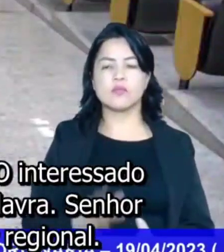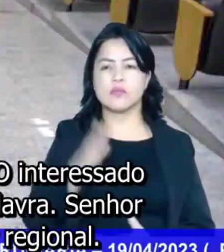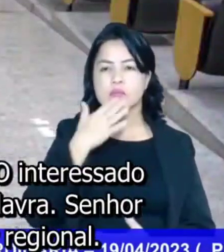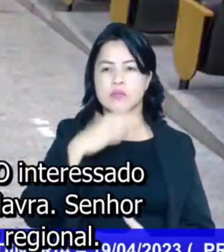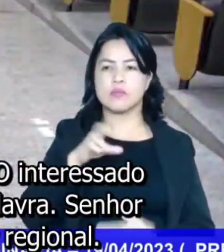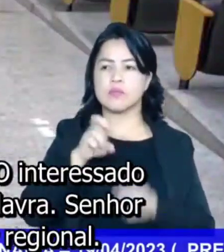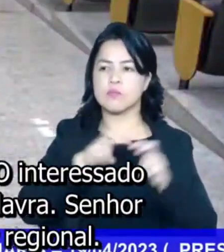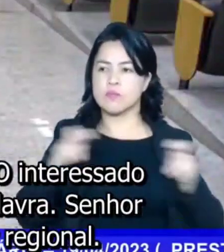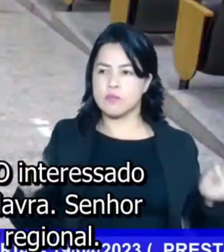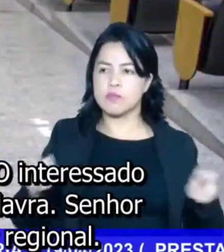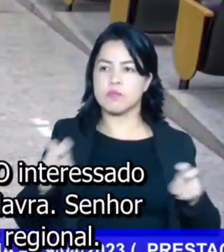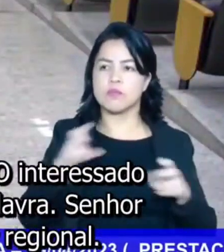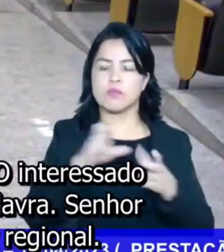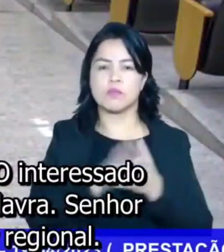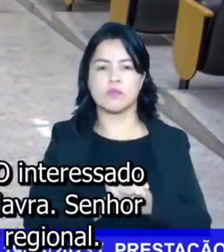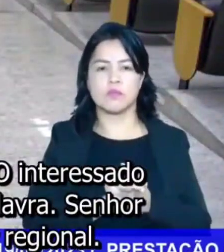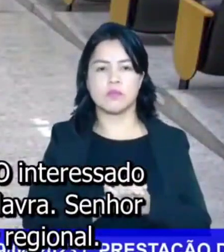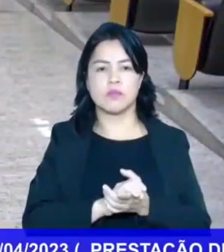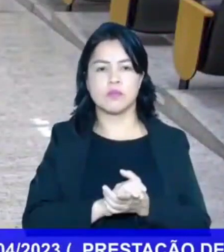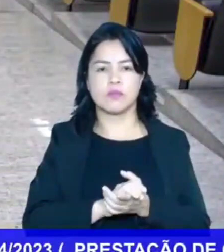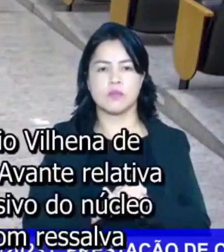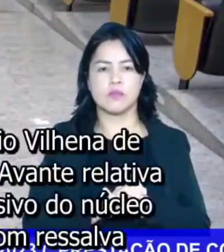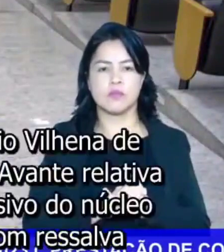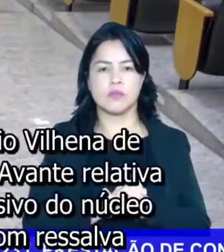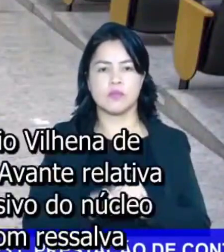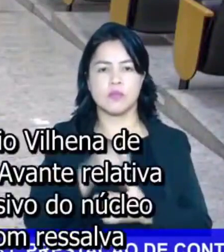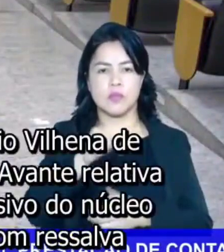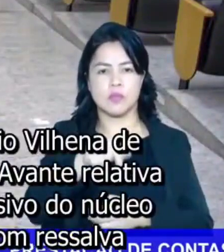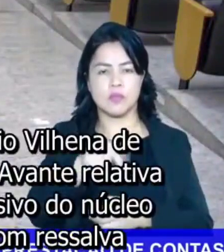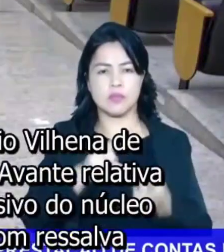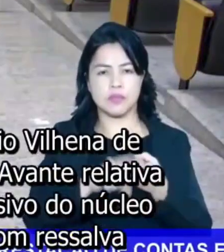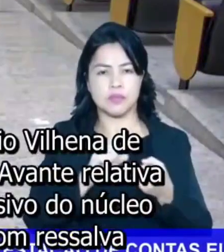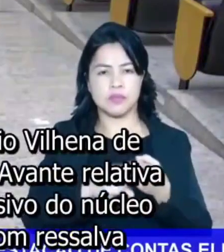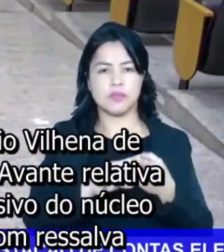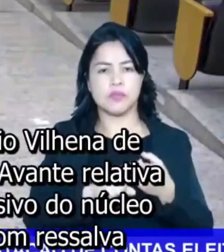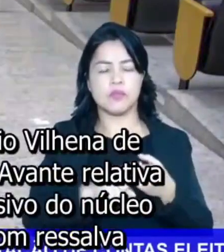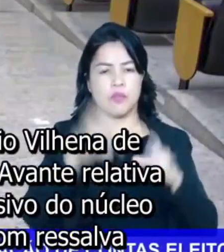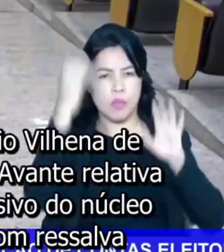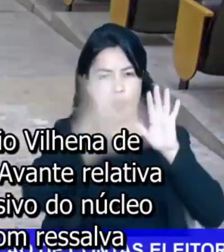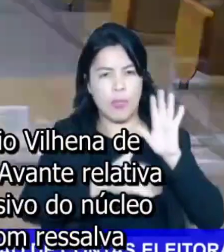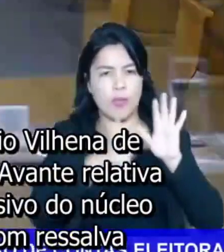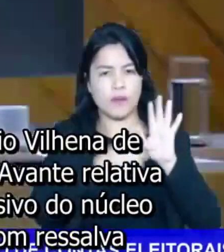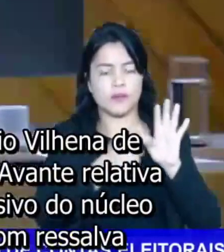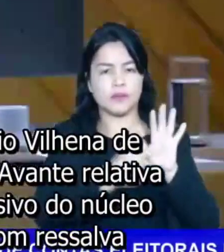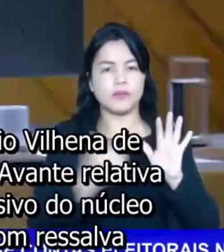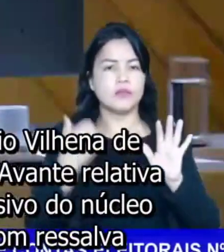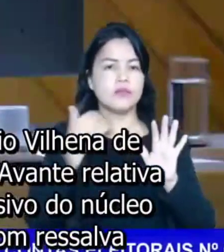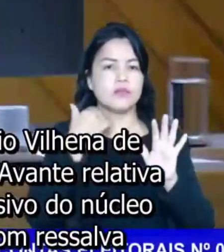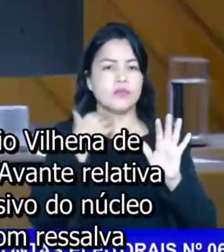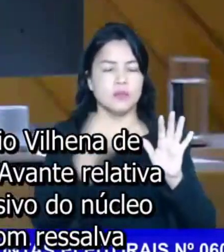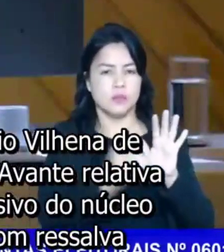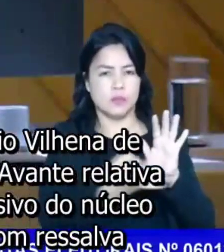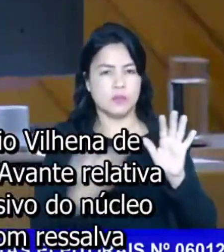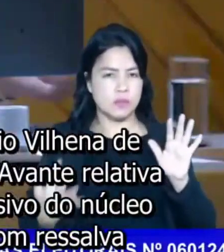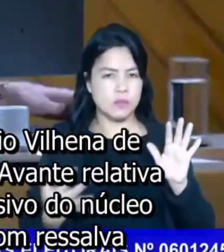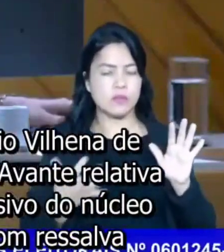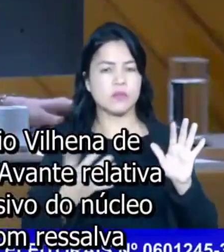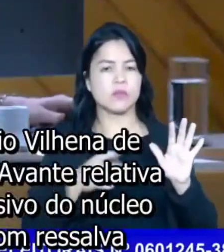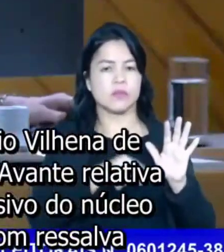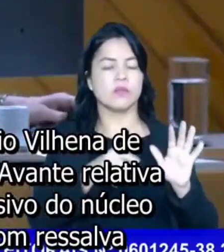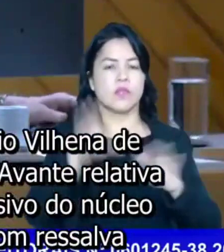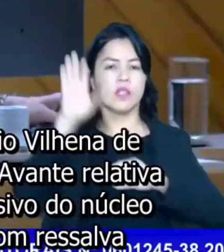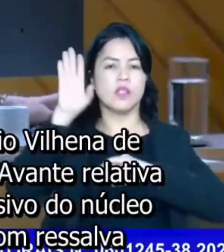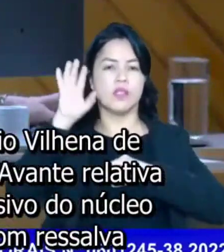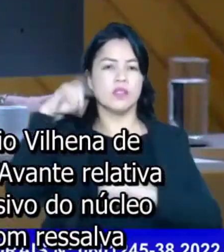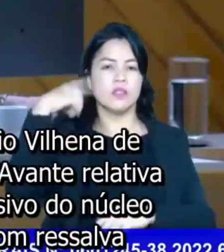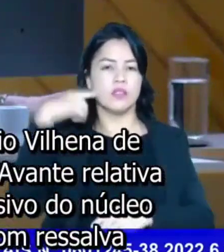pares, doutor procurador regional. Aqui também é uma prestação de contas de Tarciso Vilhena de Souza. À sua mesa,